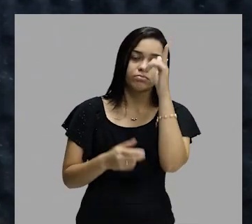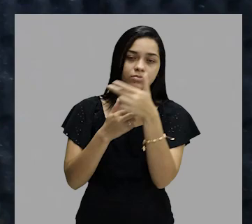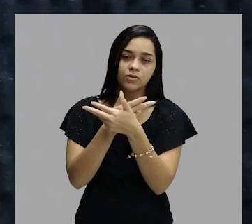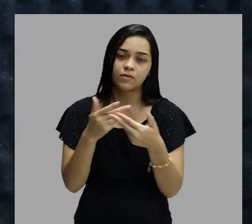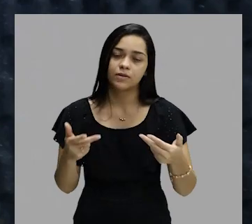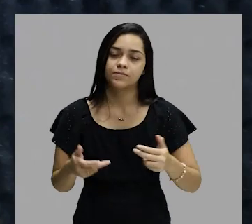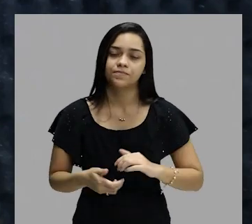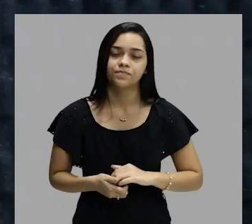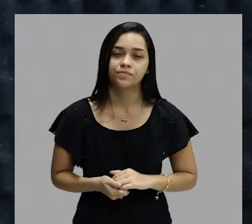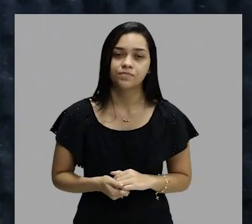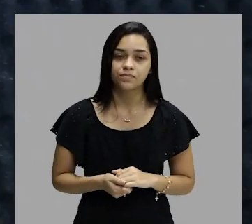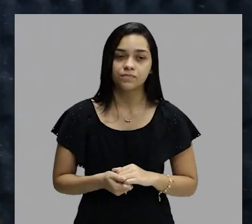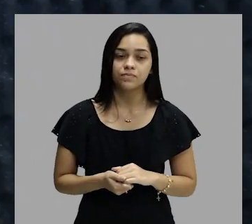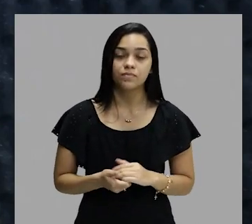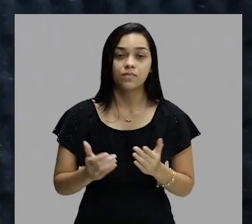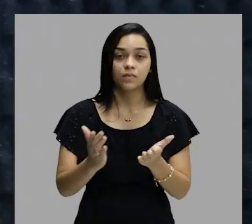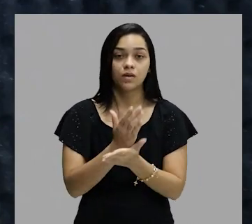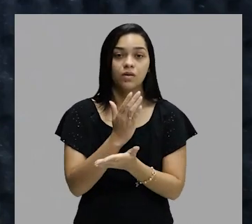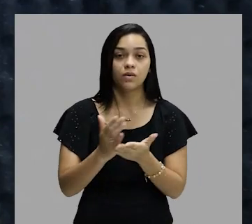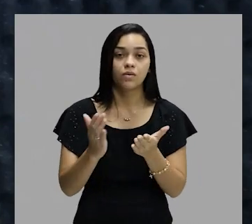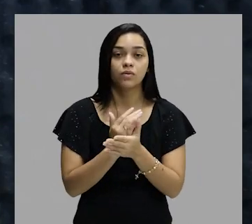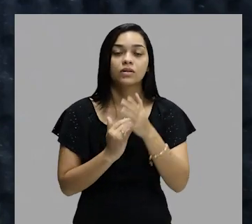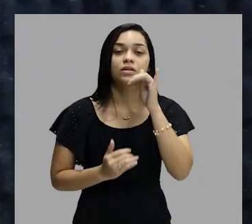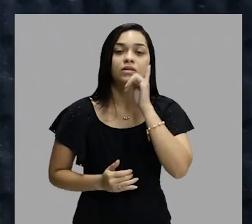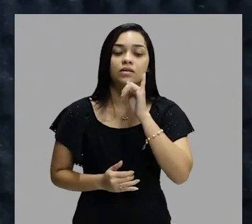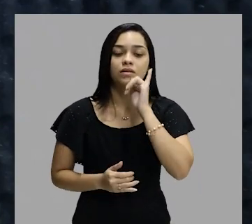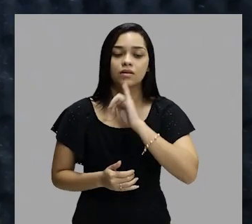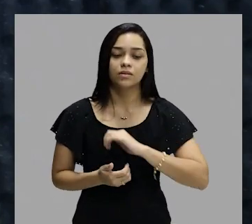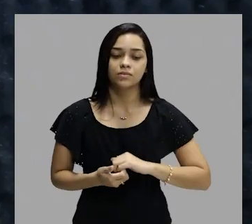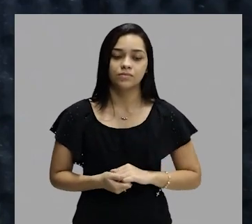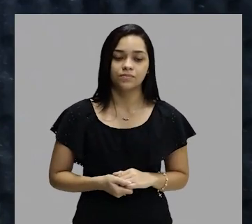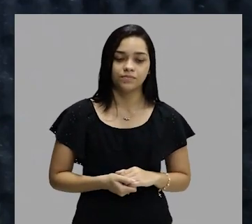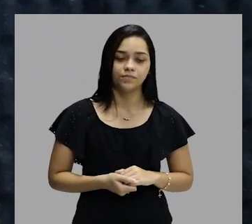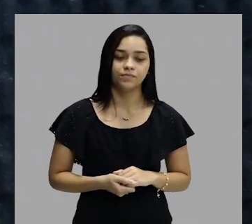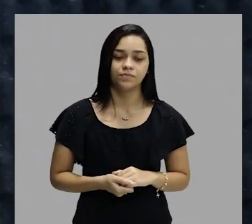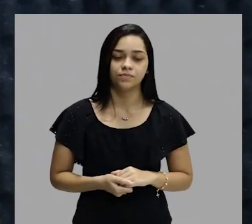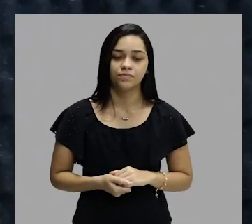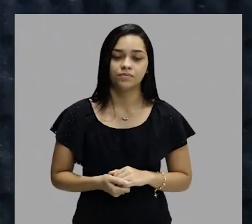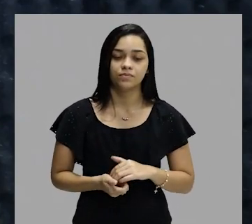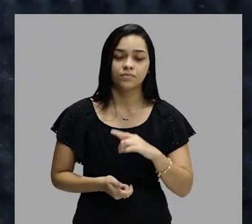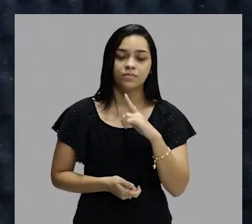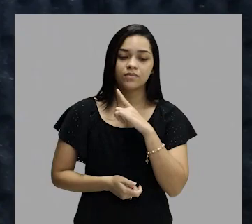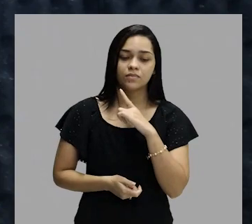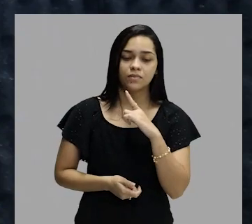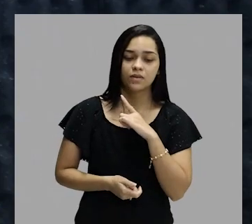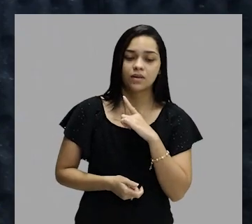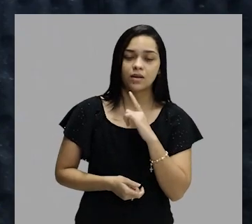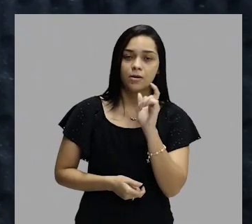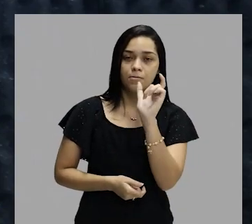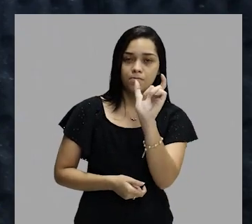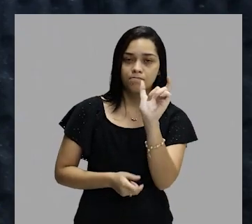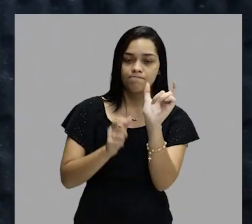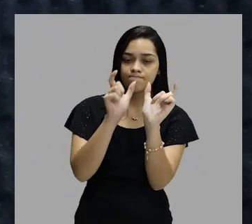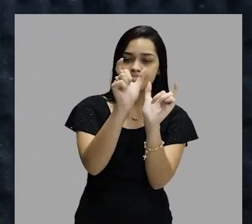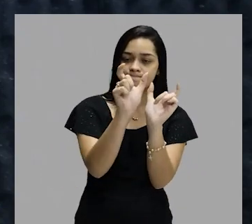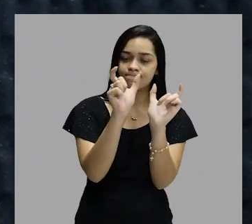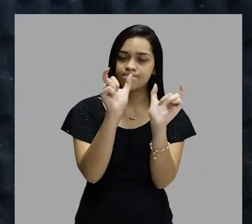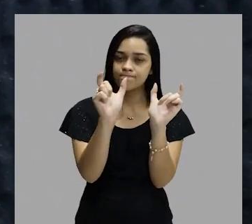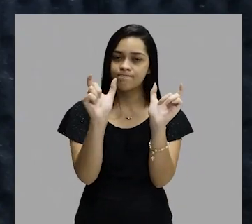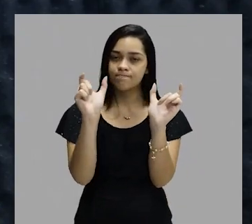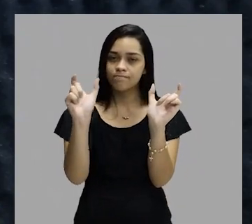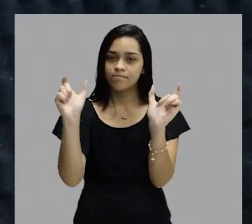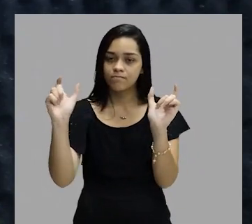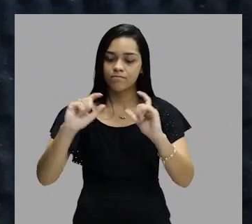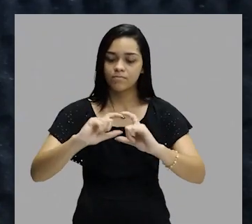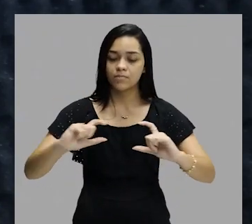bom? Olha alguns exemplos. Chocolate, fantastic, elephant,